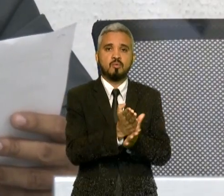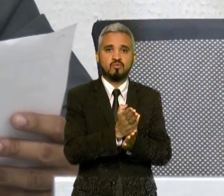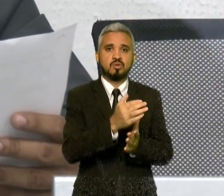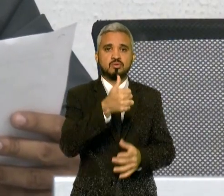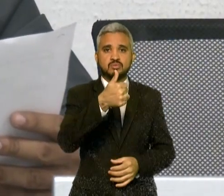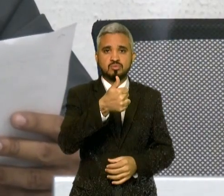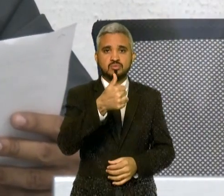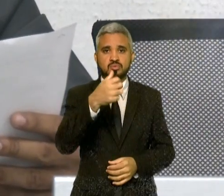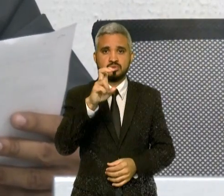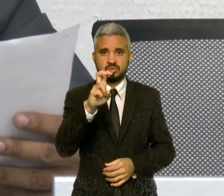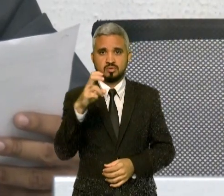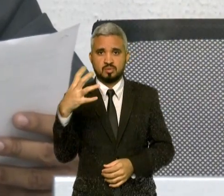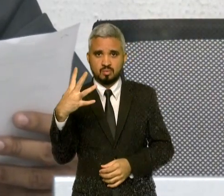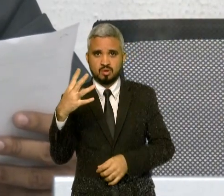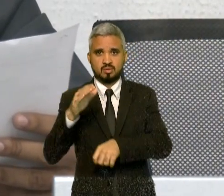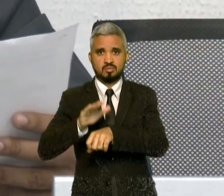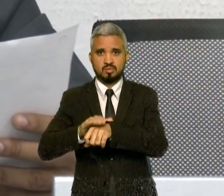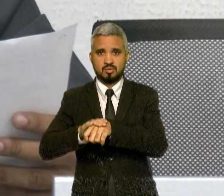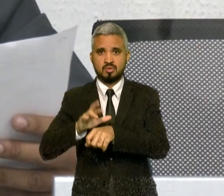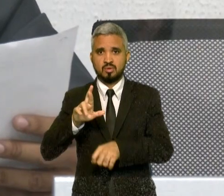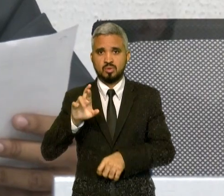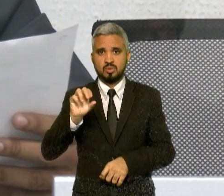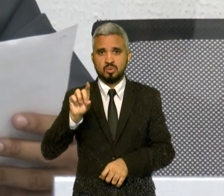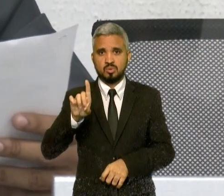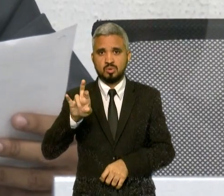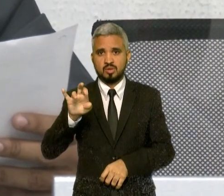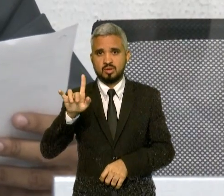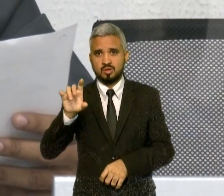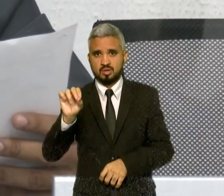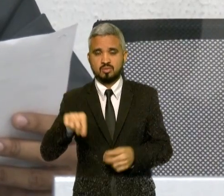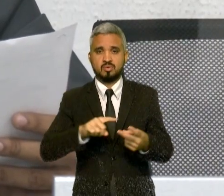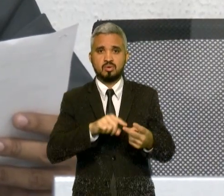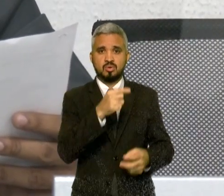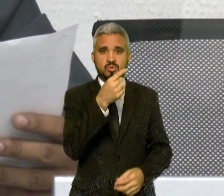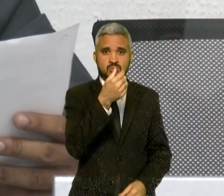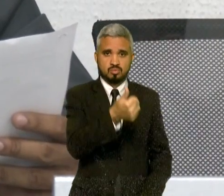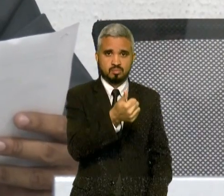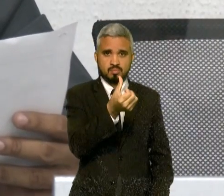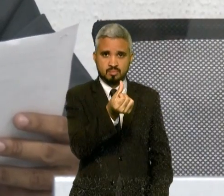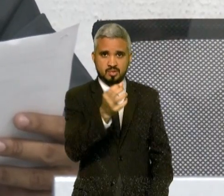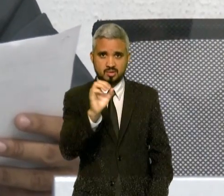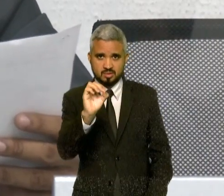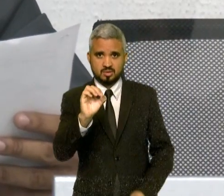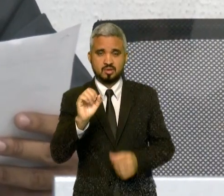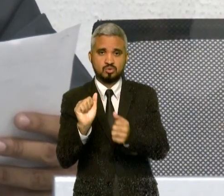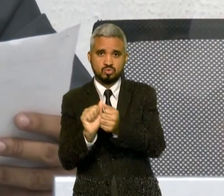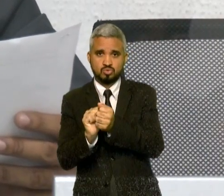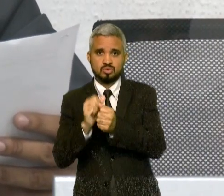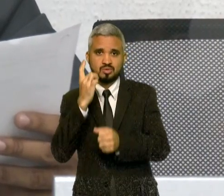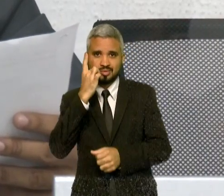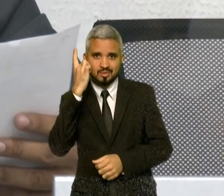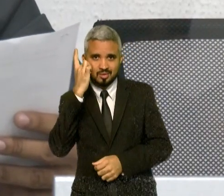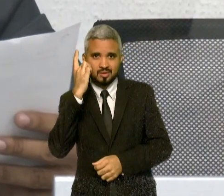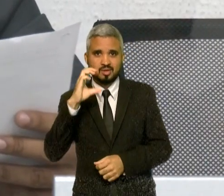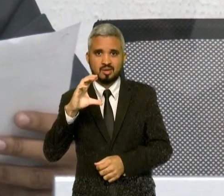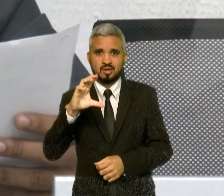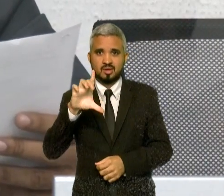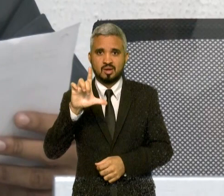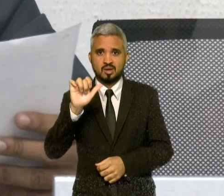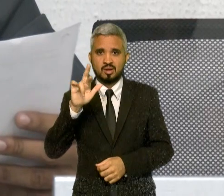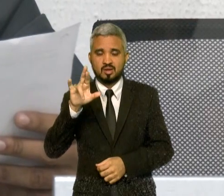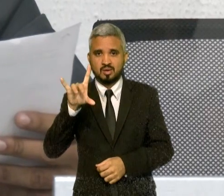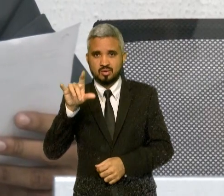autoria do deputado Rodrigo Lago, 160, de autoria da deputada Daniela e Cláudia Coutinho. No primeiro horário do grande expediente, falou